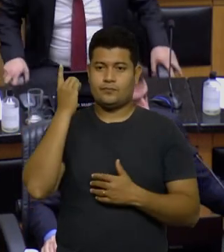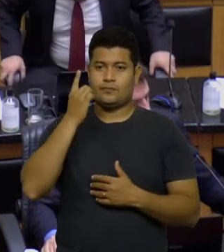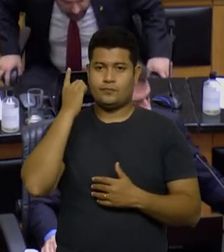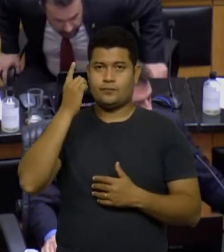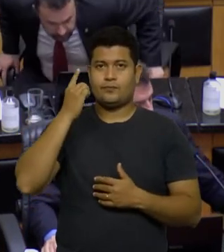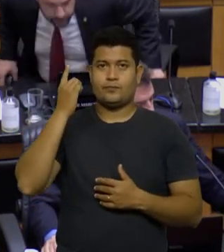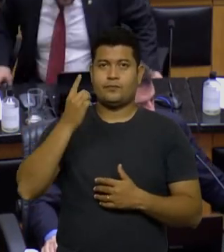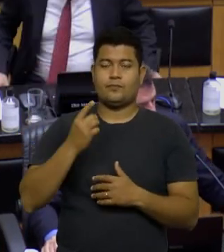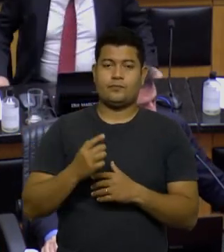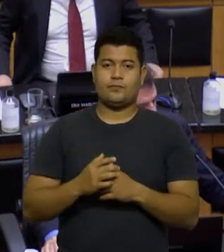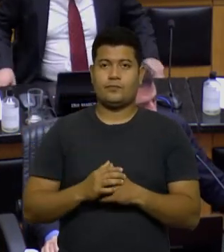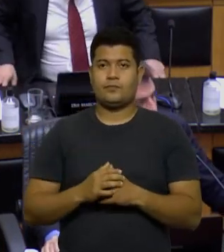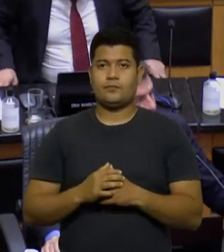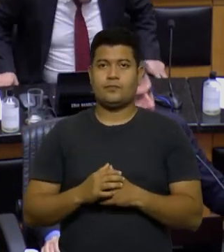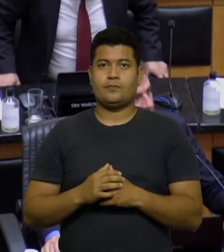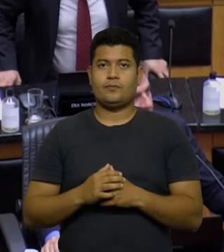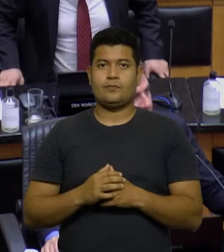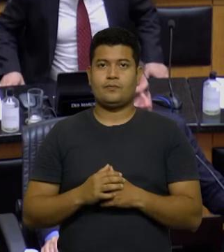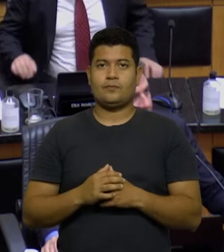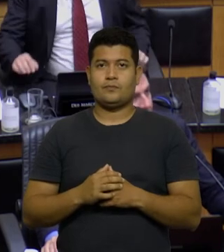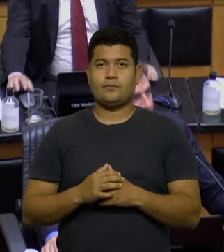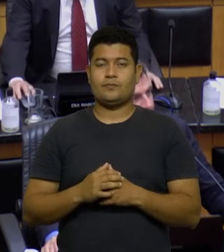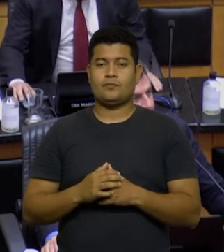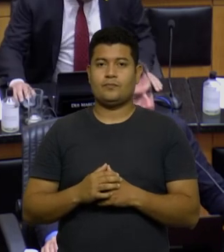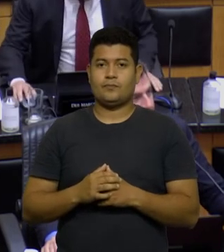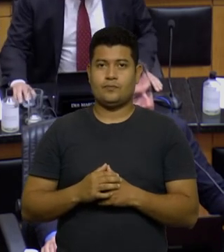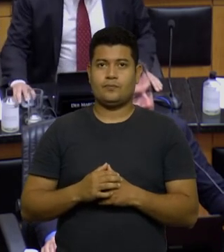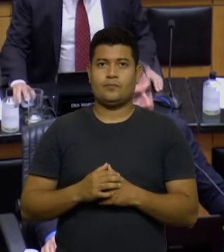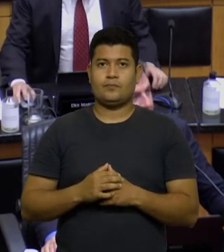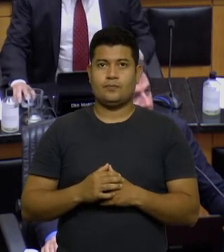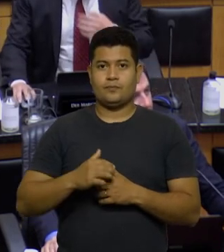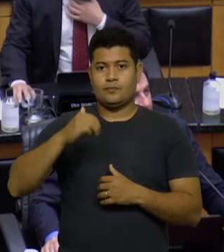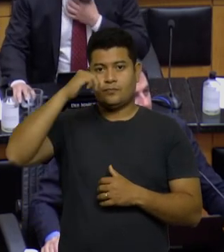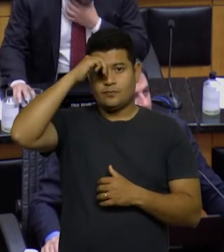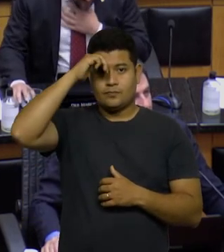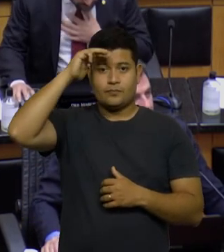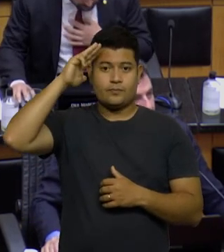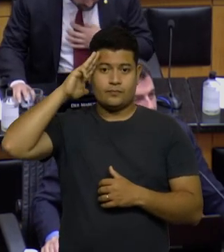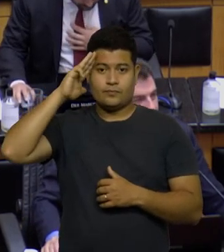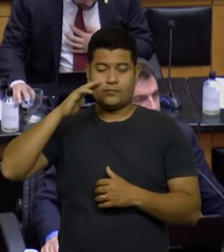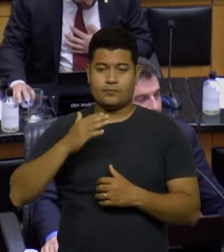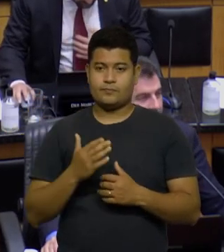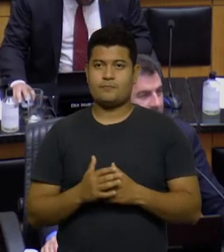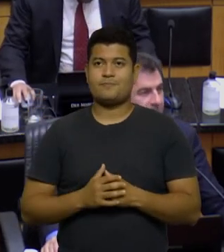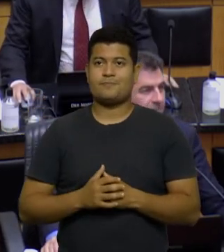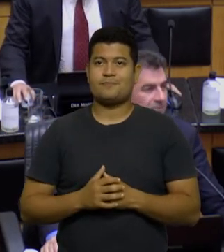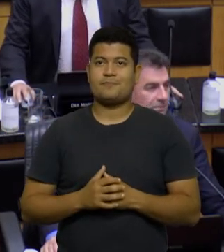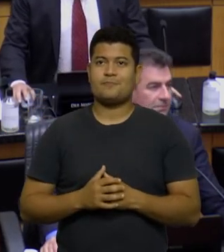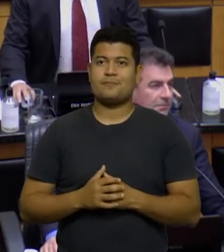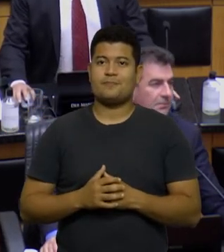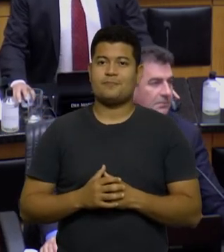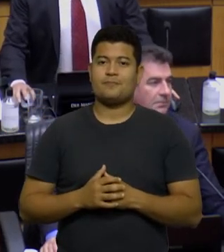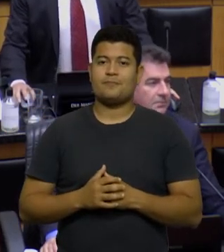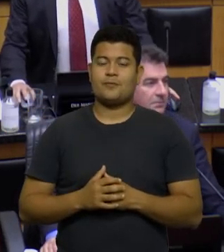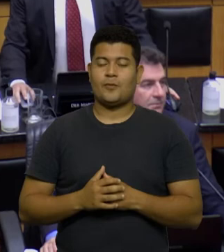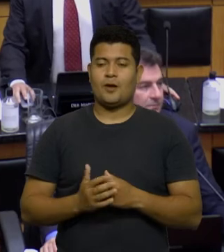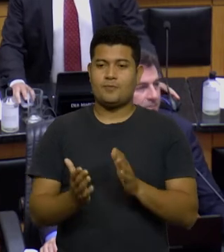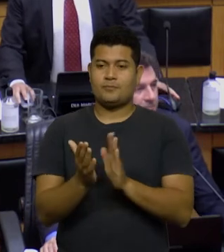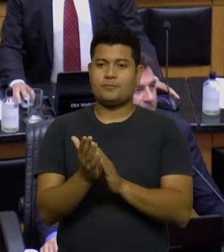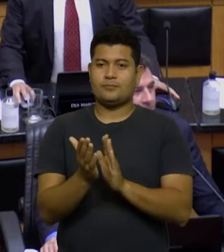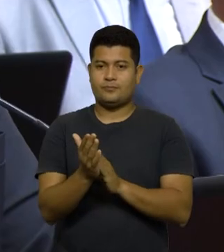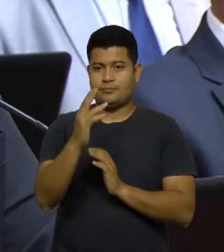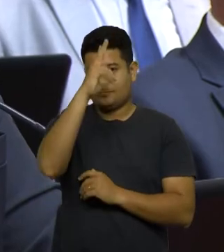deputado. Aqui, ó. Opa, deputado Mota, Vossa Excelência. Obrigado, senhor presidente. Parabenizar o